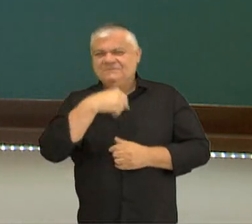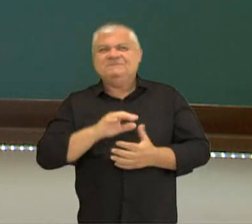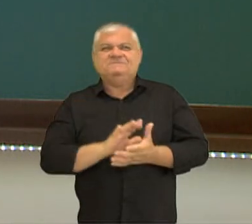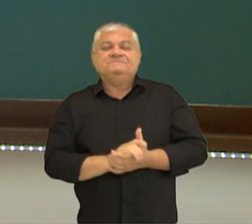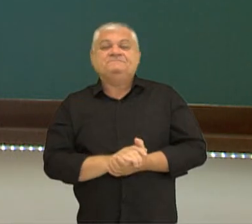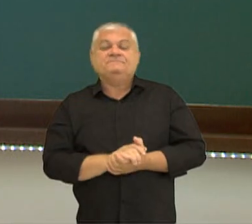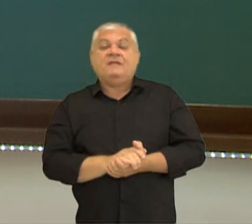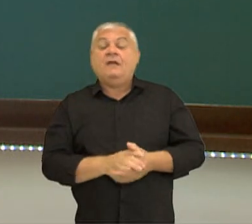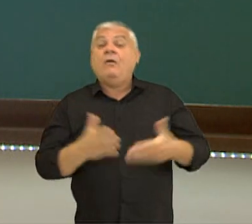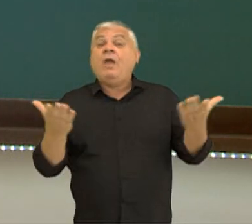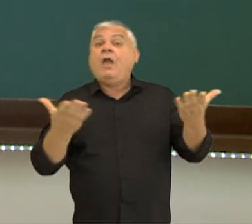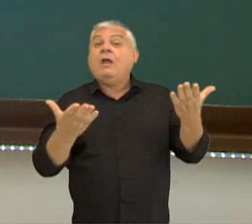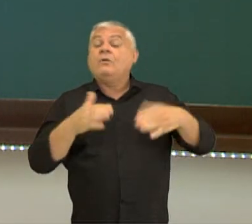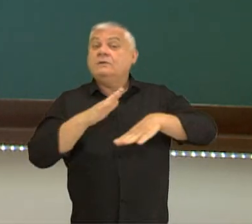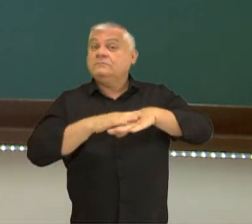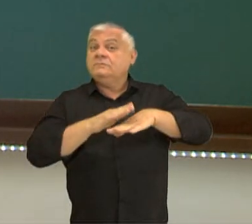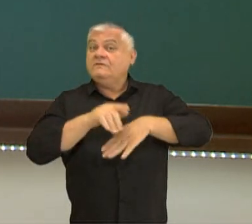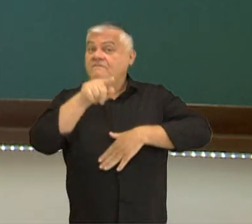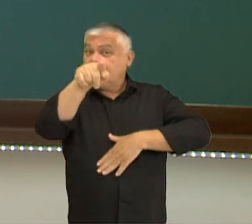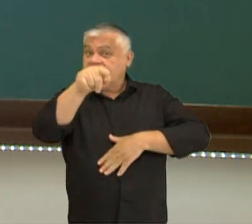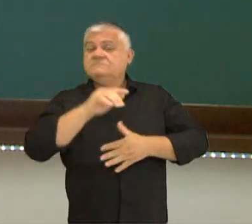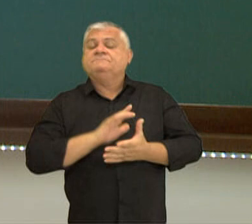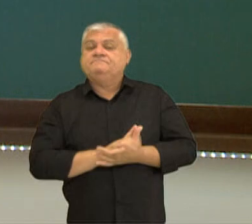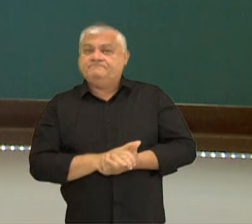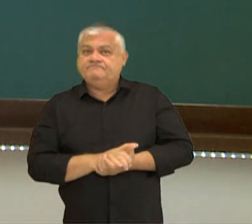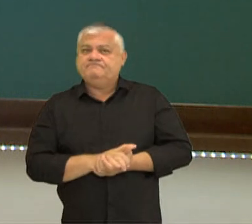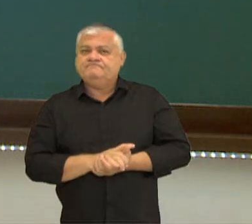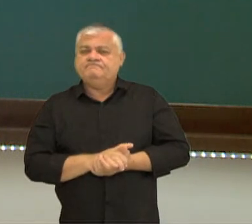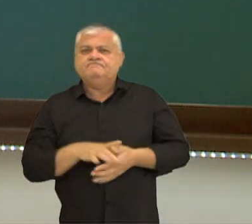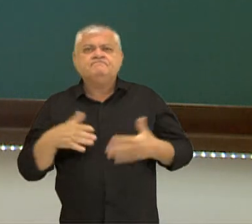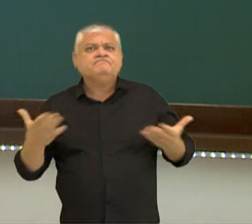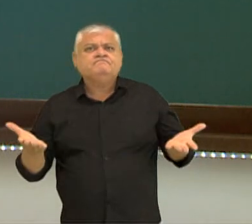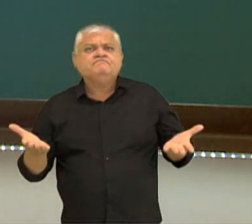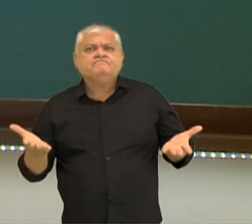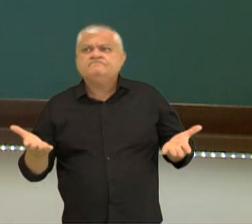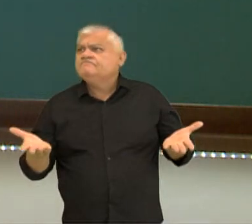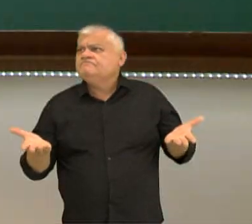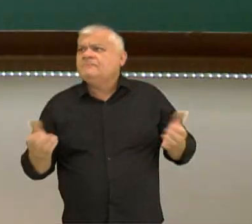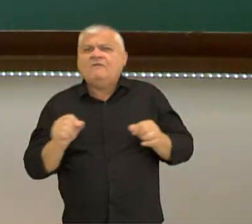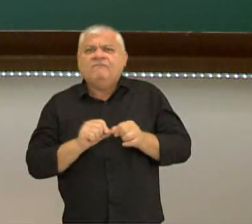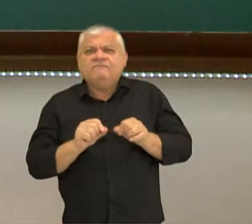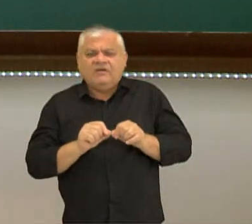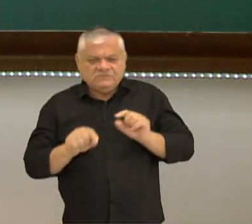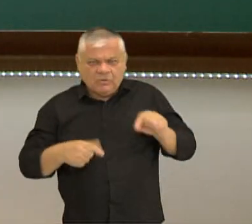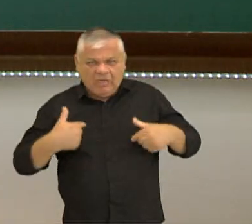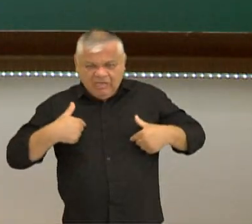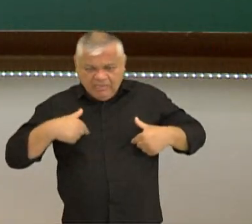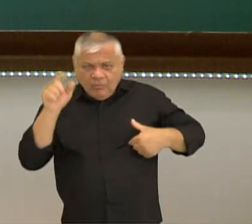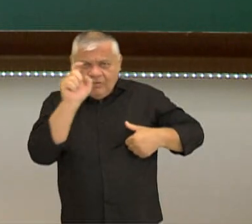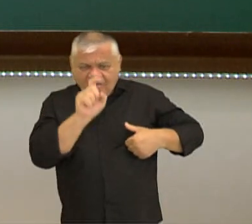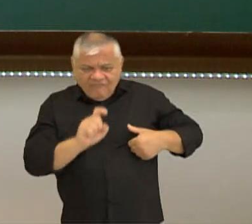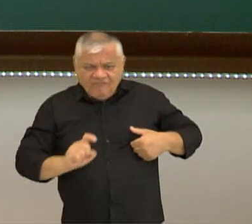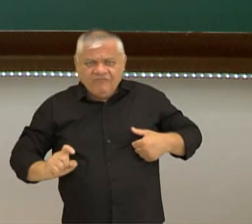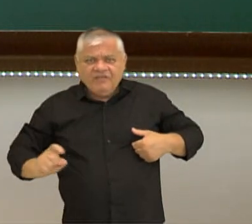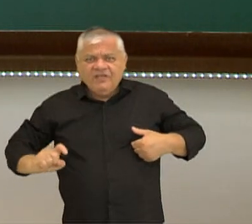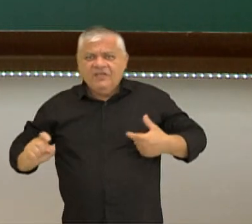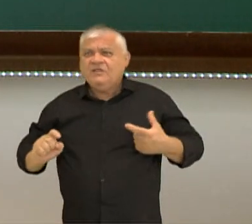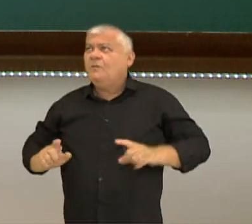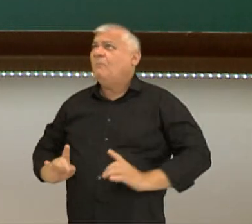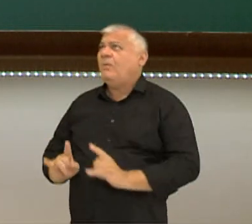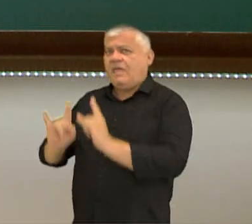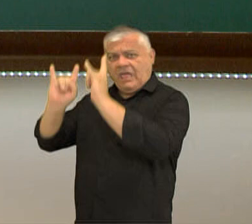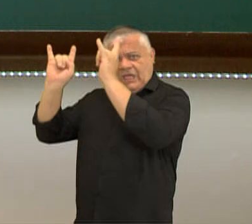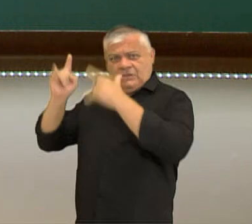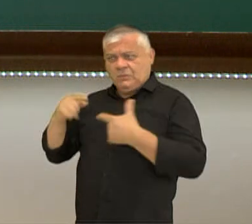Então, agora é com vocês. Bom, né? Professora, como assim? Quer que eu faça um grafite? Quer que eu faça uma obra incrível